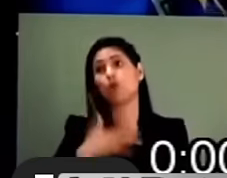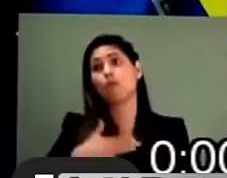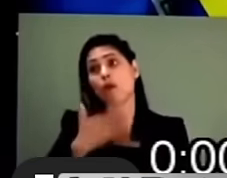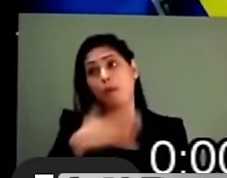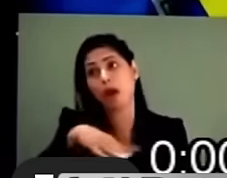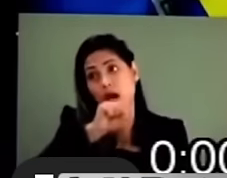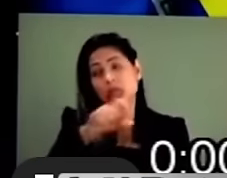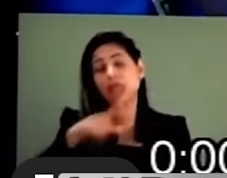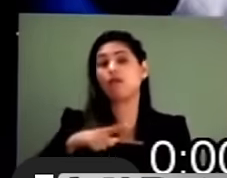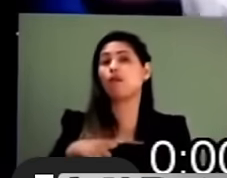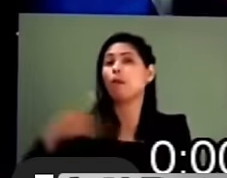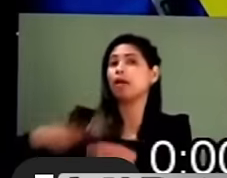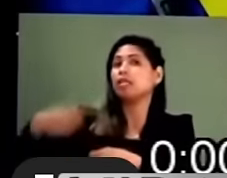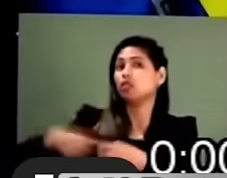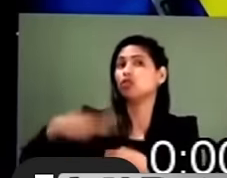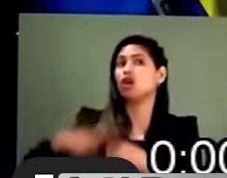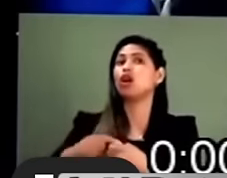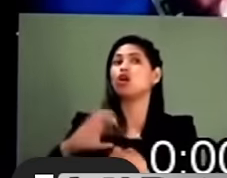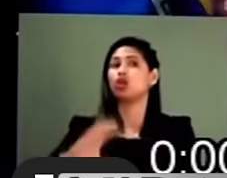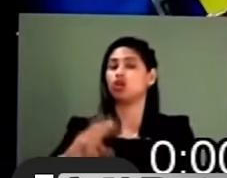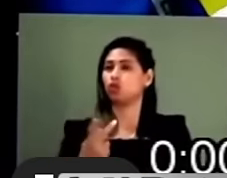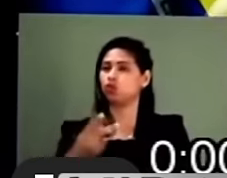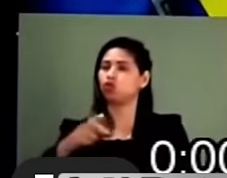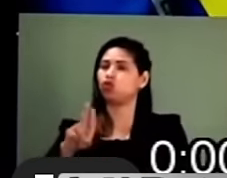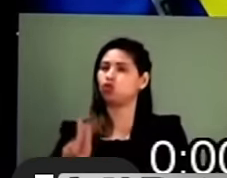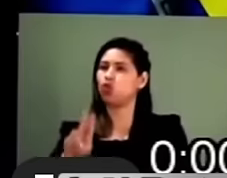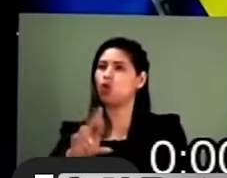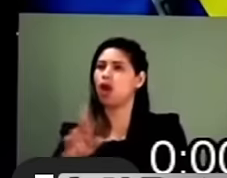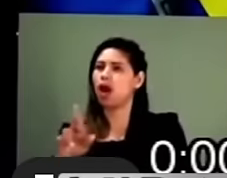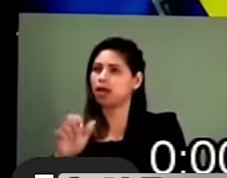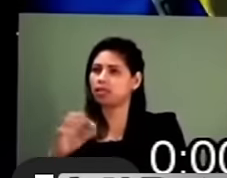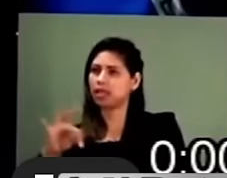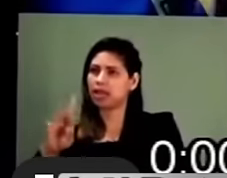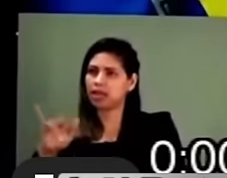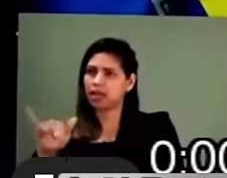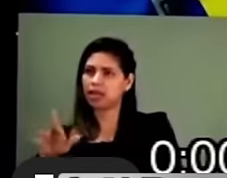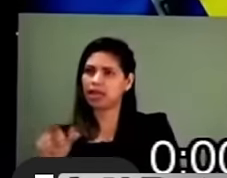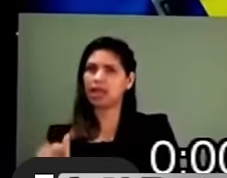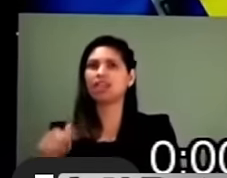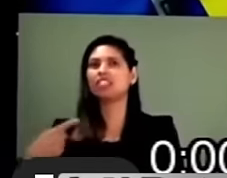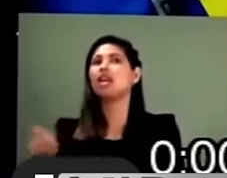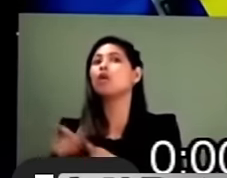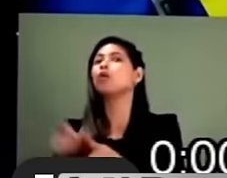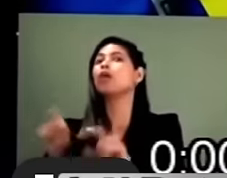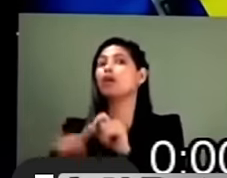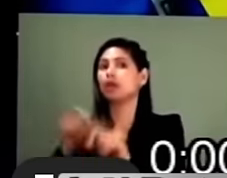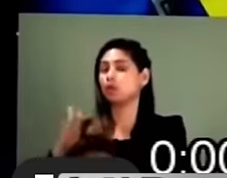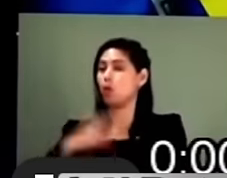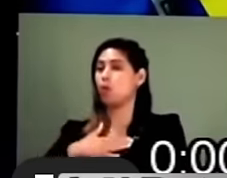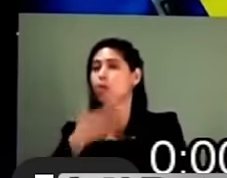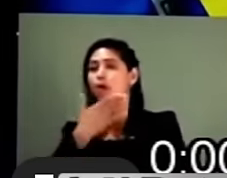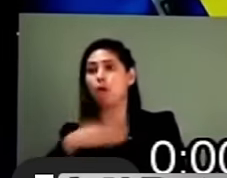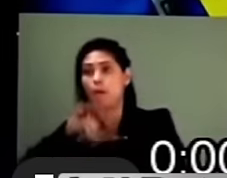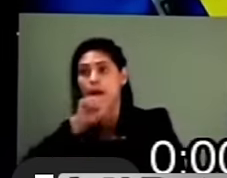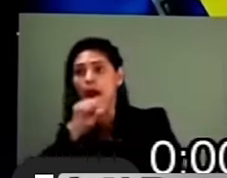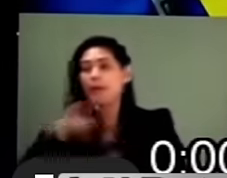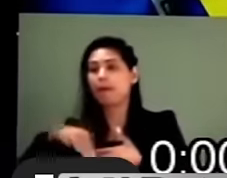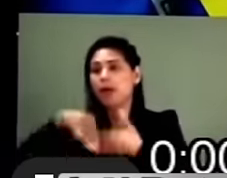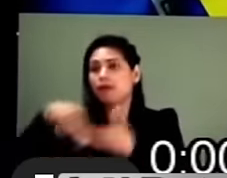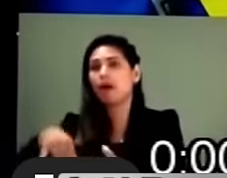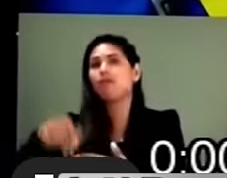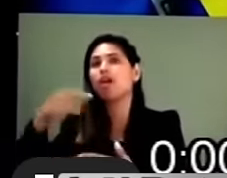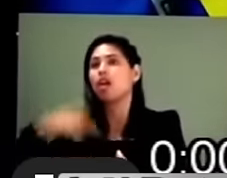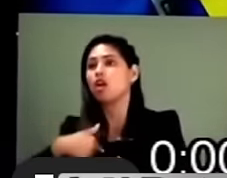tinha uma churrascaria famosa, chamada churrascaria do Maurício. E de domingo, tradicional de domingo, ele levava, meu pai levava eu e meus irmãos para ir para lá. A gente